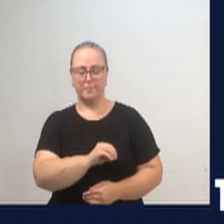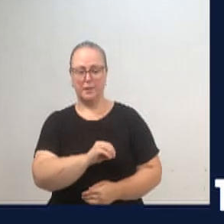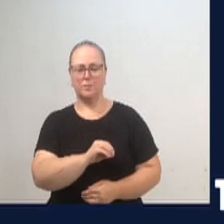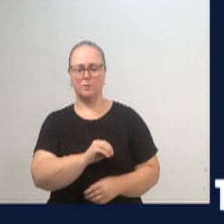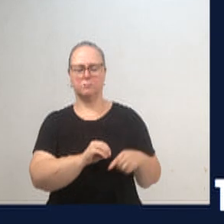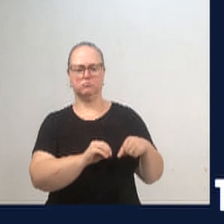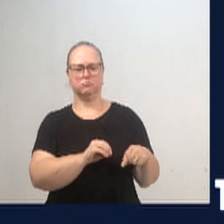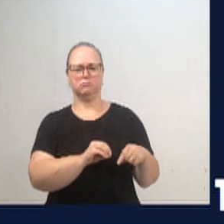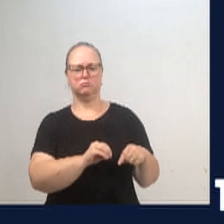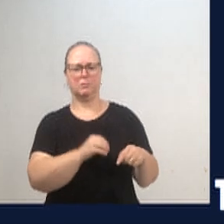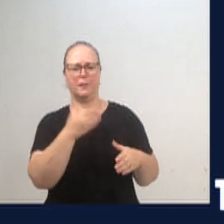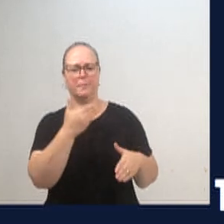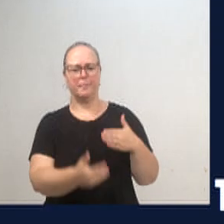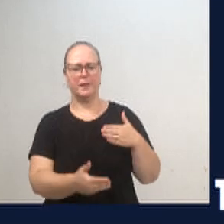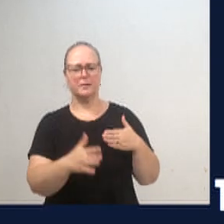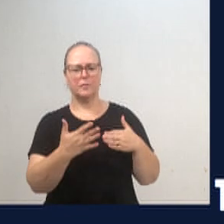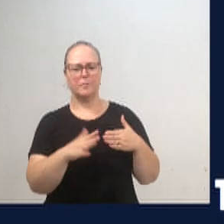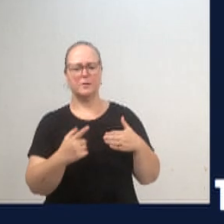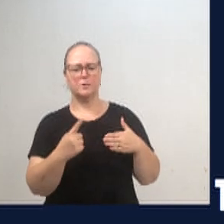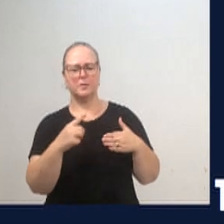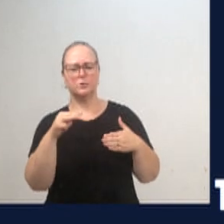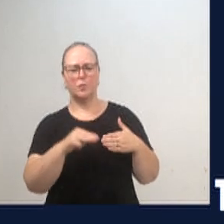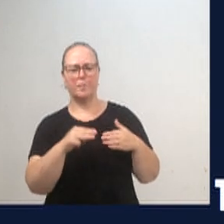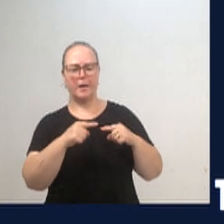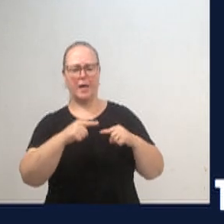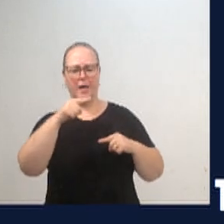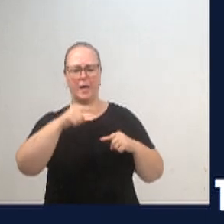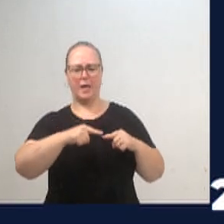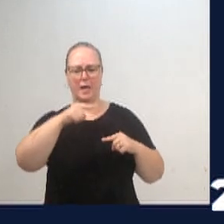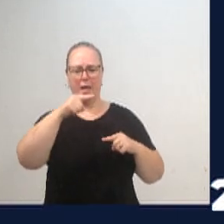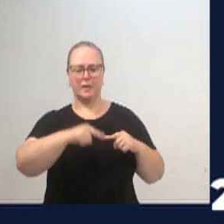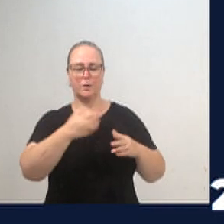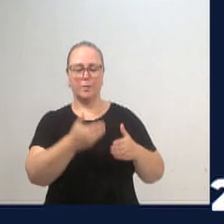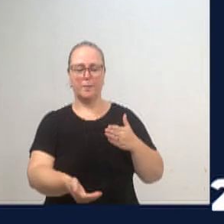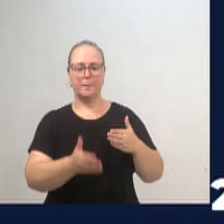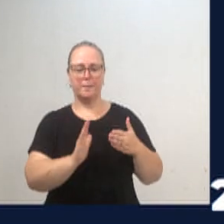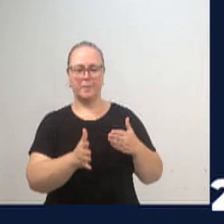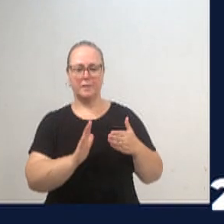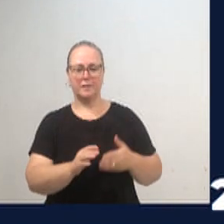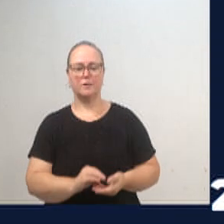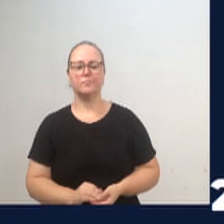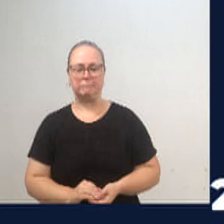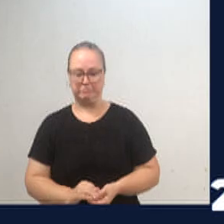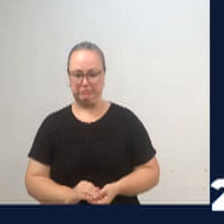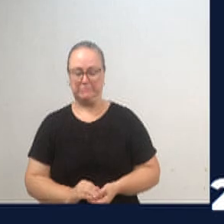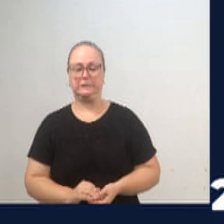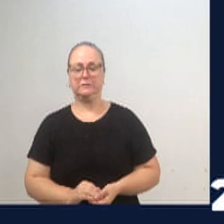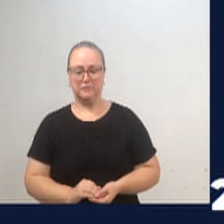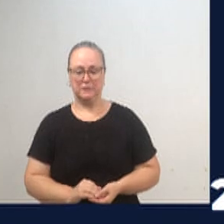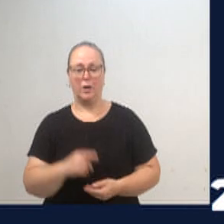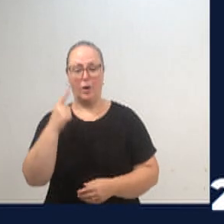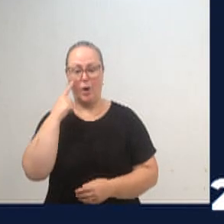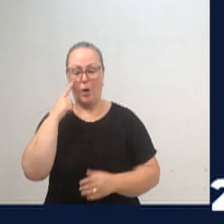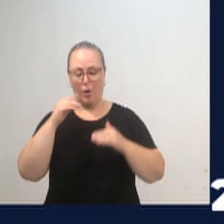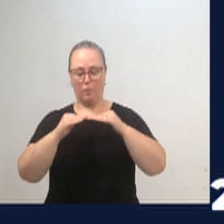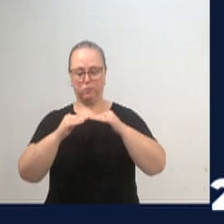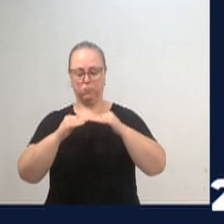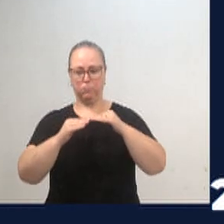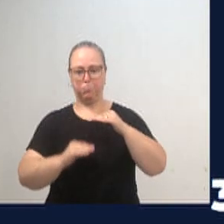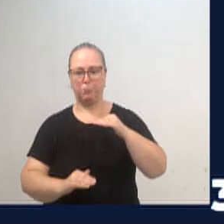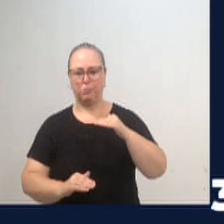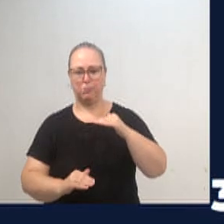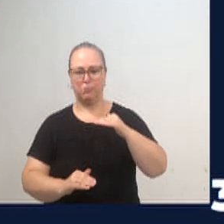se perdeu ali 1,5 m a 2 metros de assoreamento, ou seja, tem pedra, tem barro, tem areia,